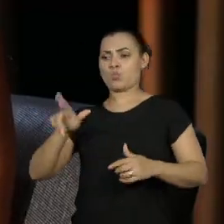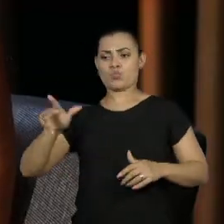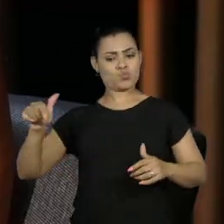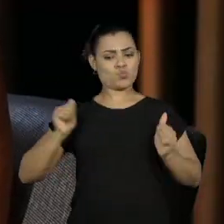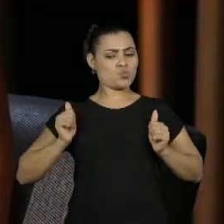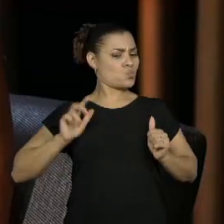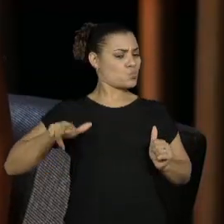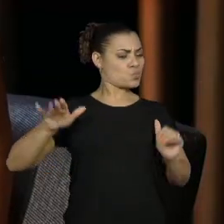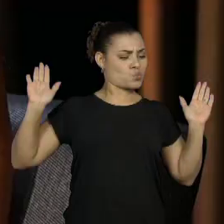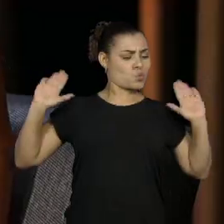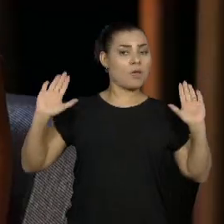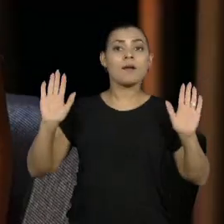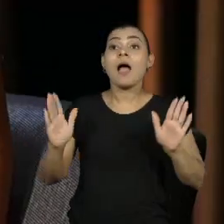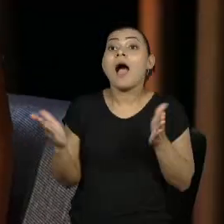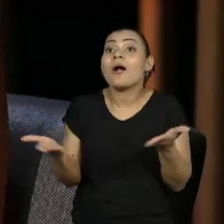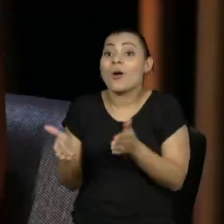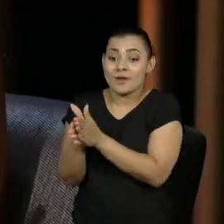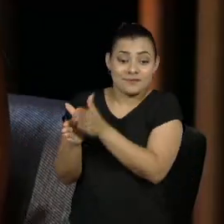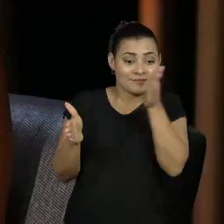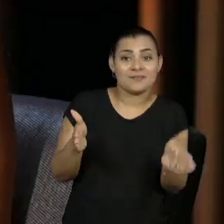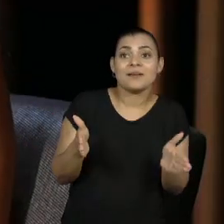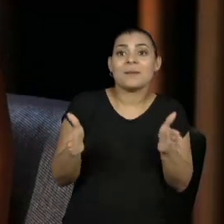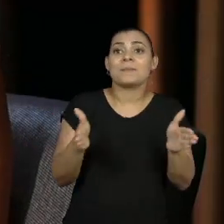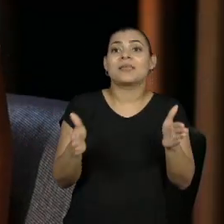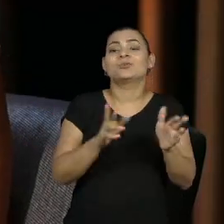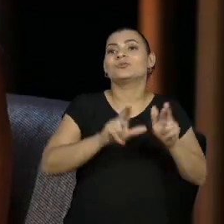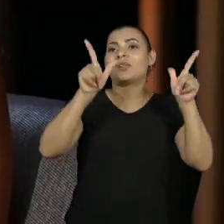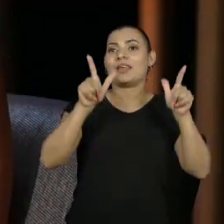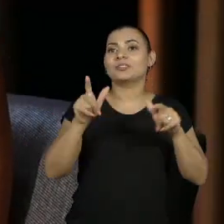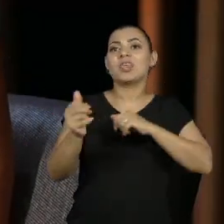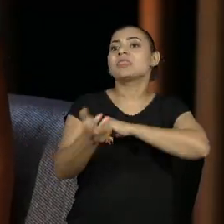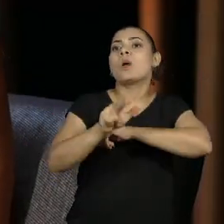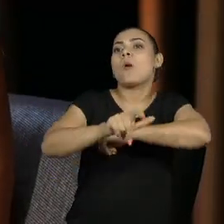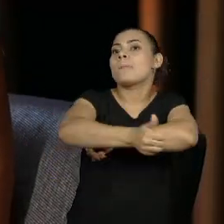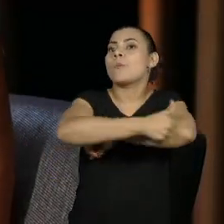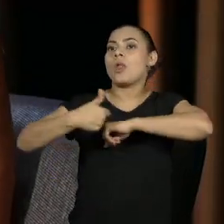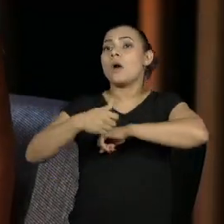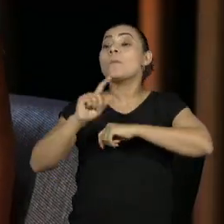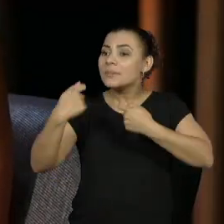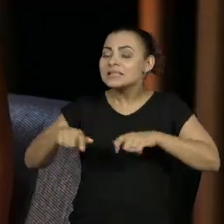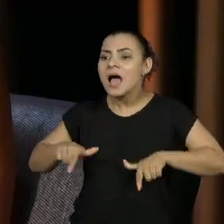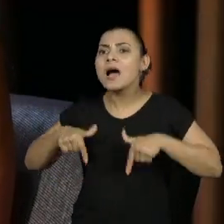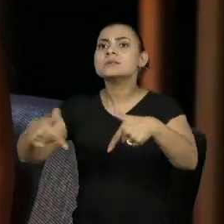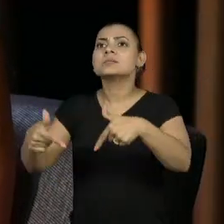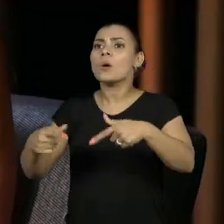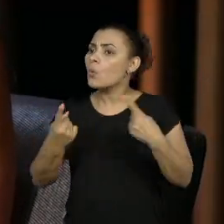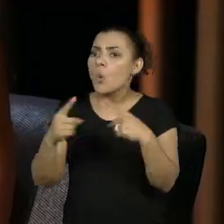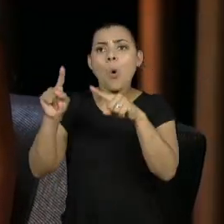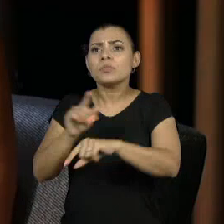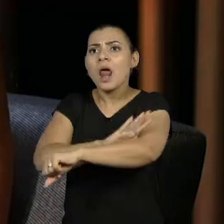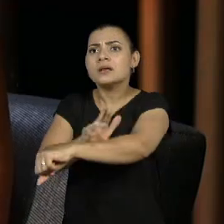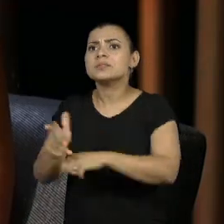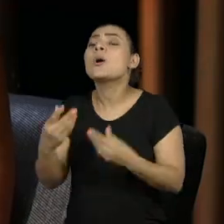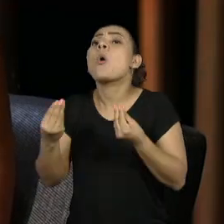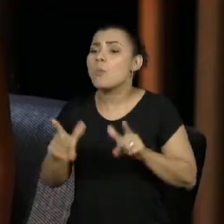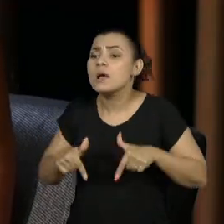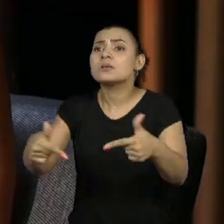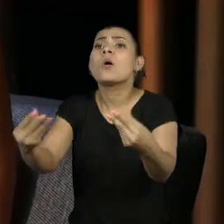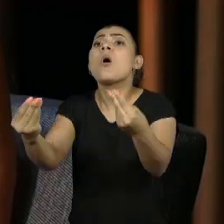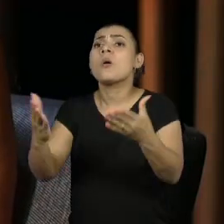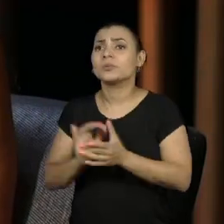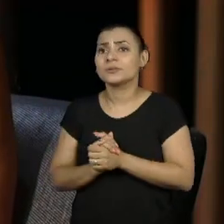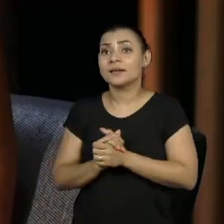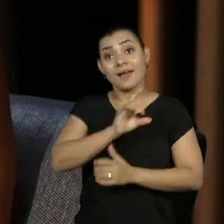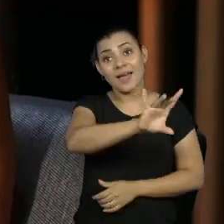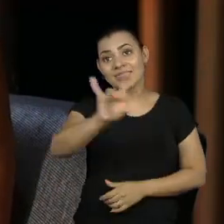nós estamos um outro momento agora uma questão moral é preciso ser anti-racista e como nós somos anti-racistas